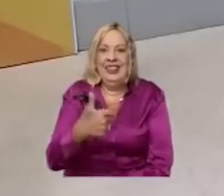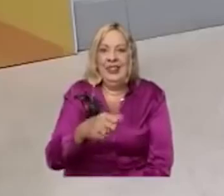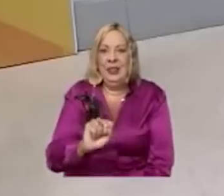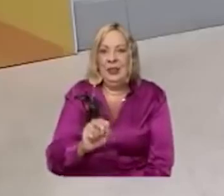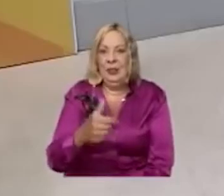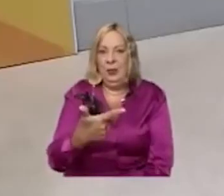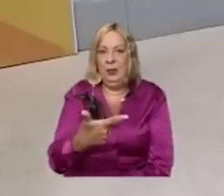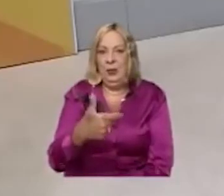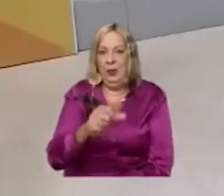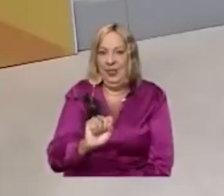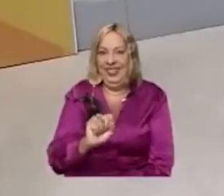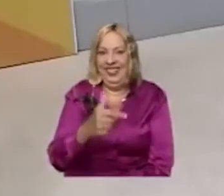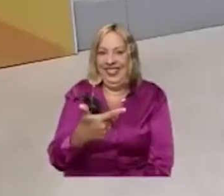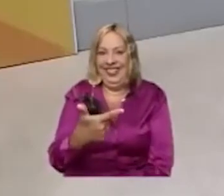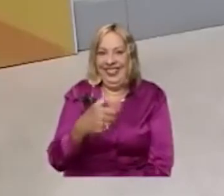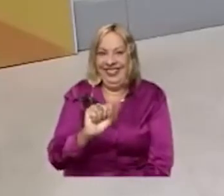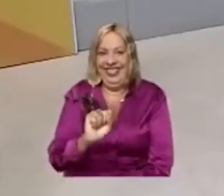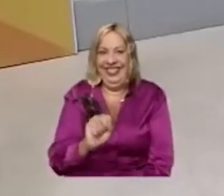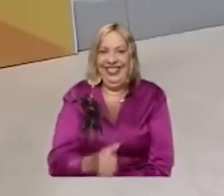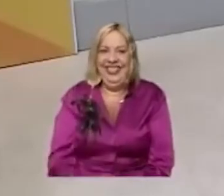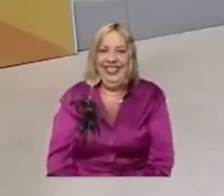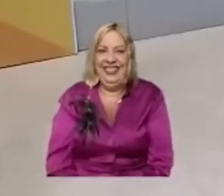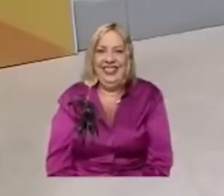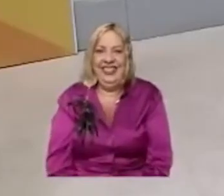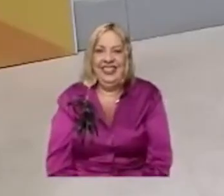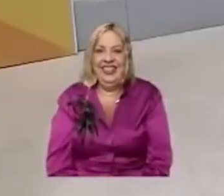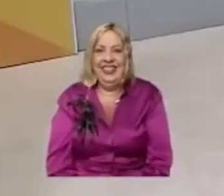28, 28, 28.